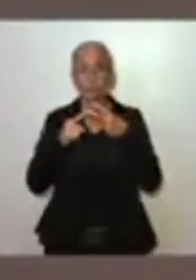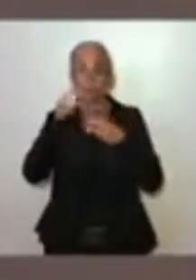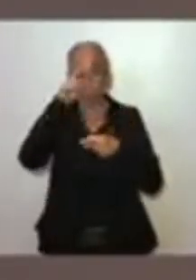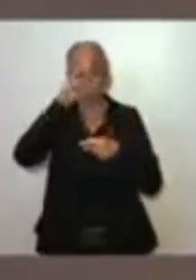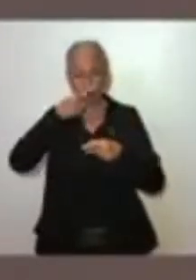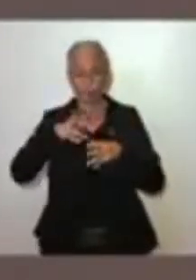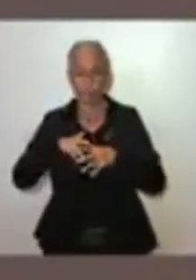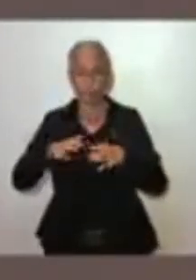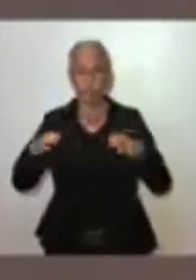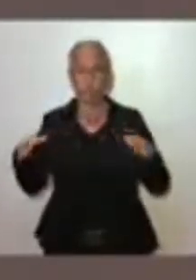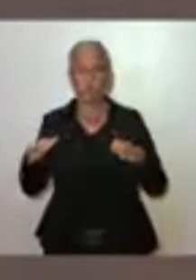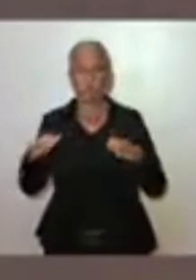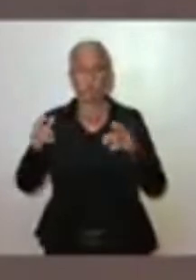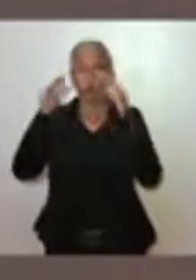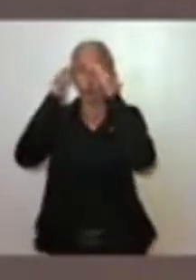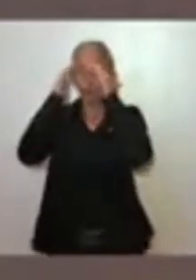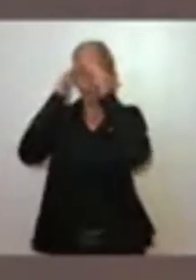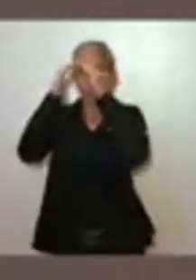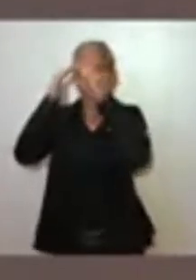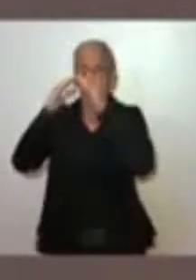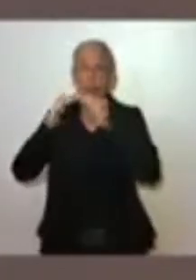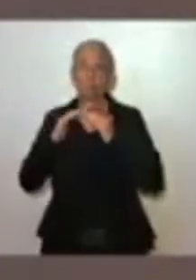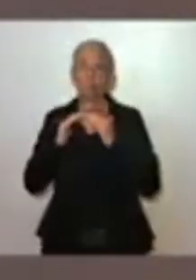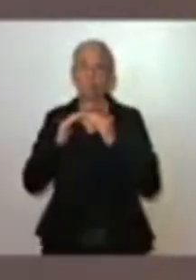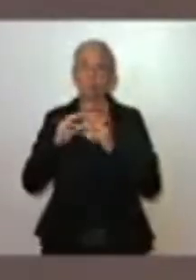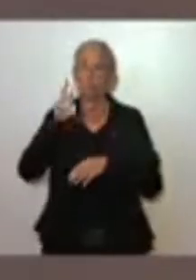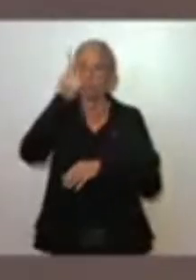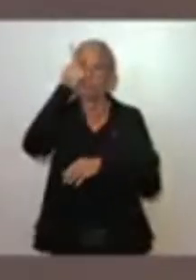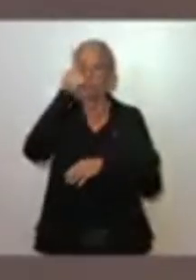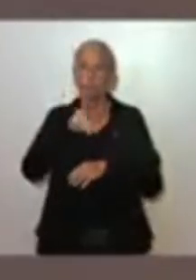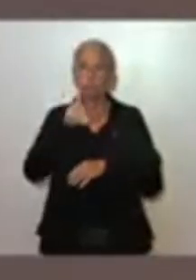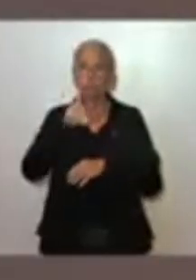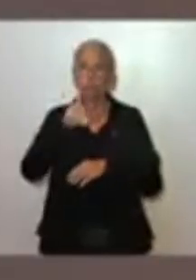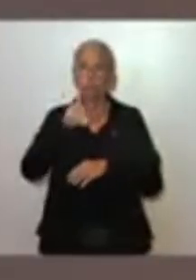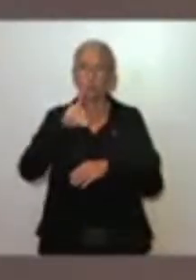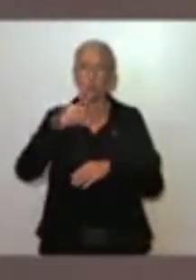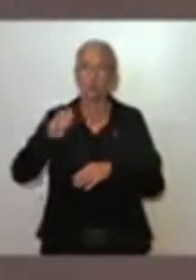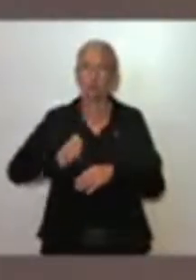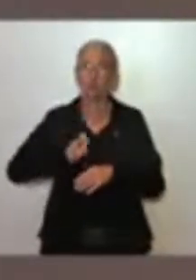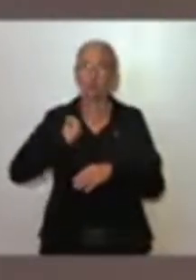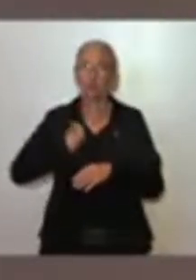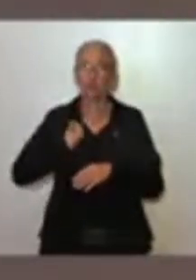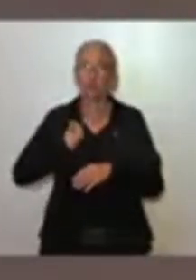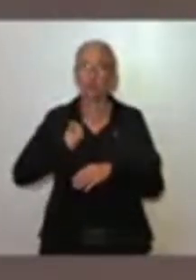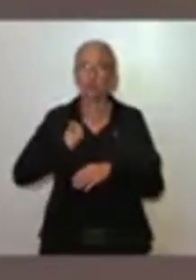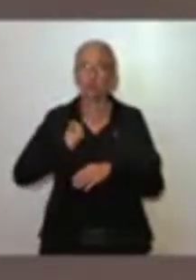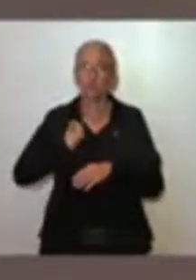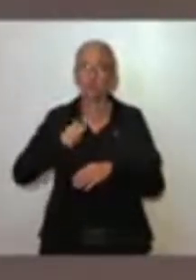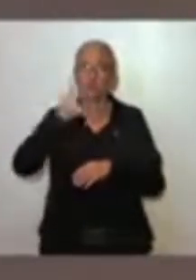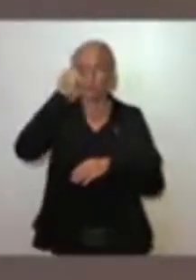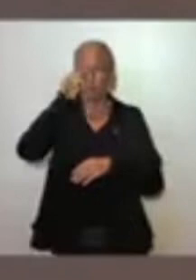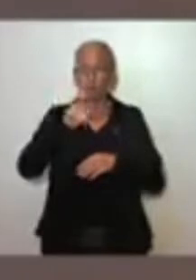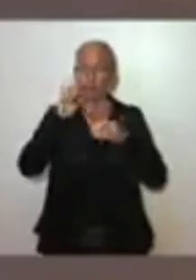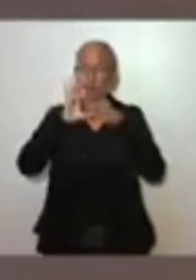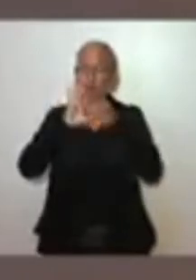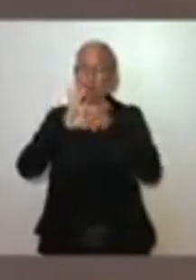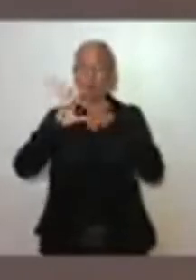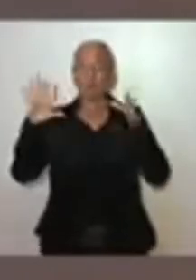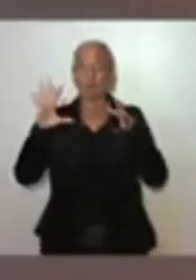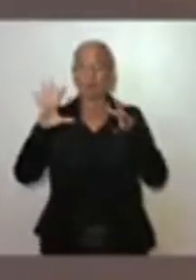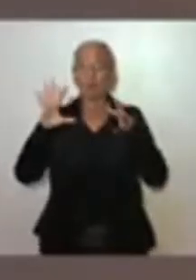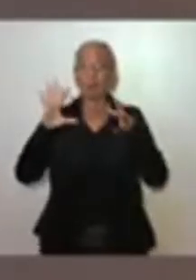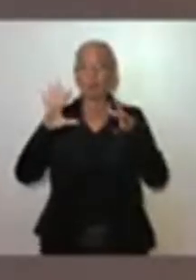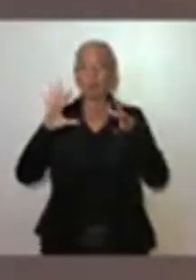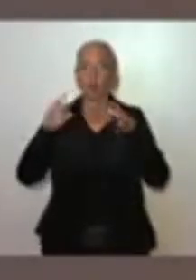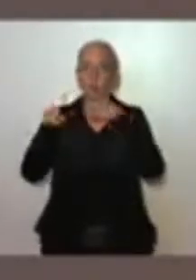é um respeito aos direitos fundamentais de todos os direitos fundamentais de liberdade de